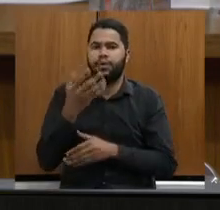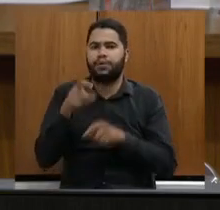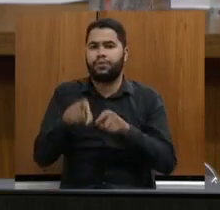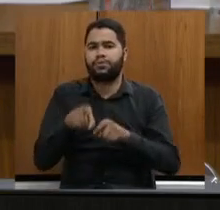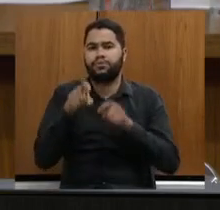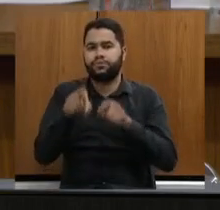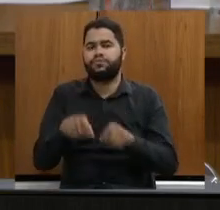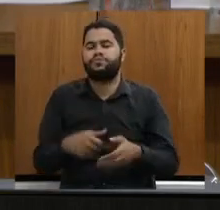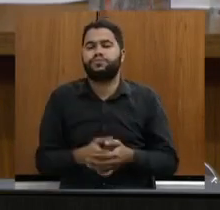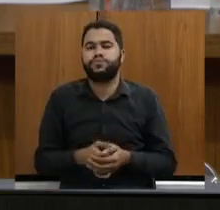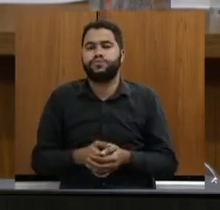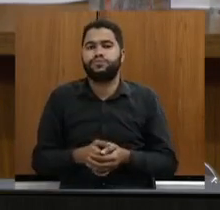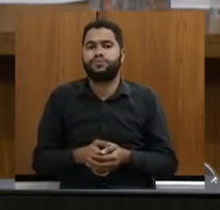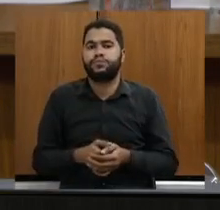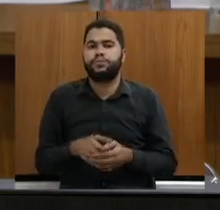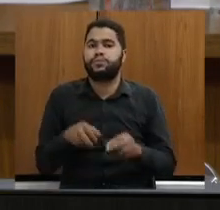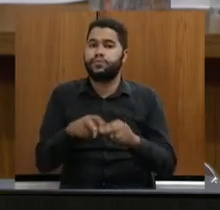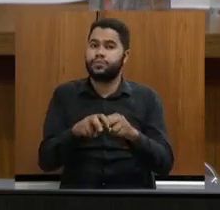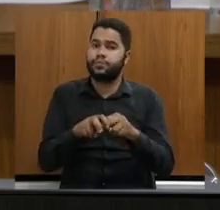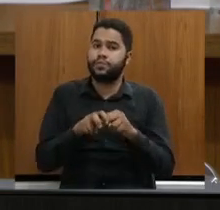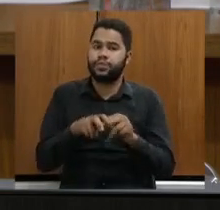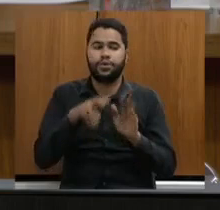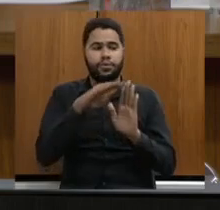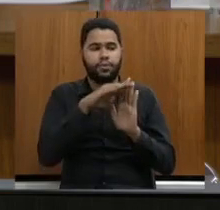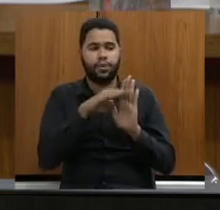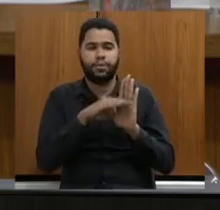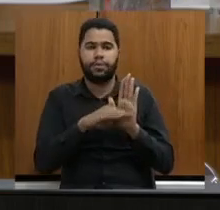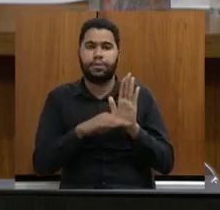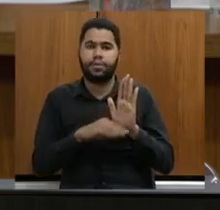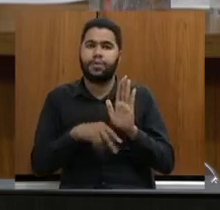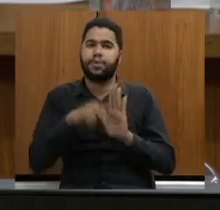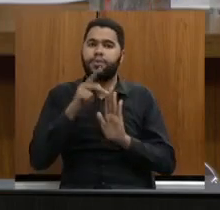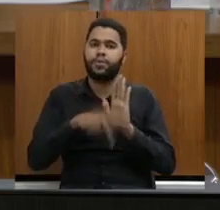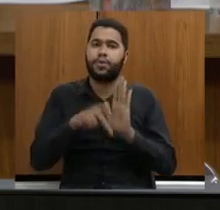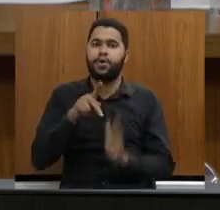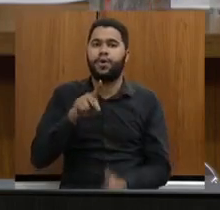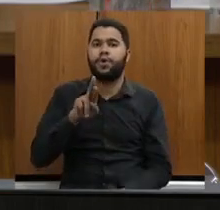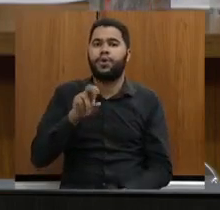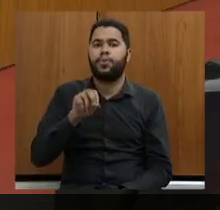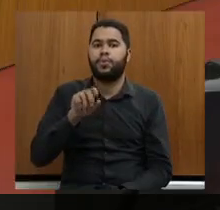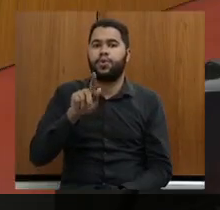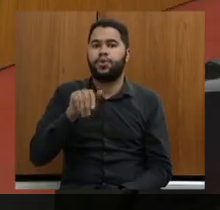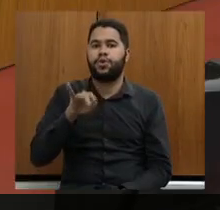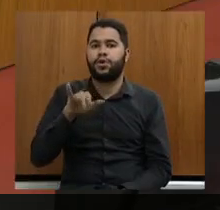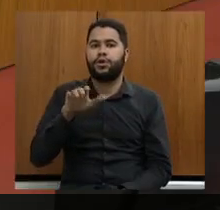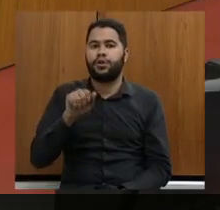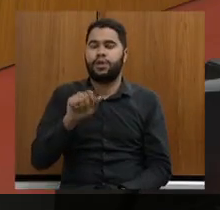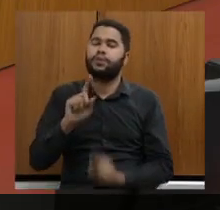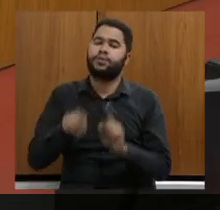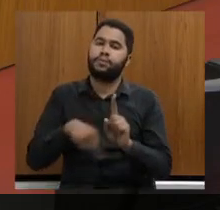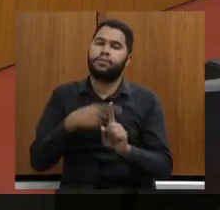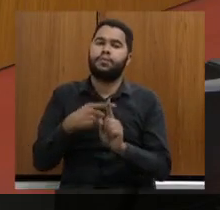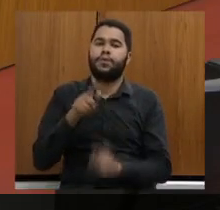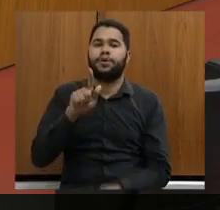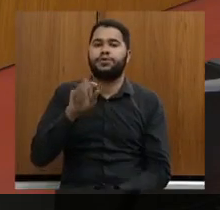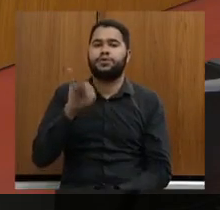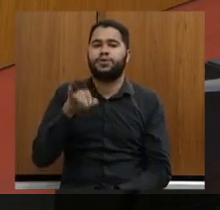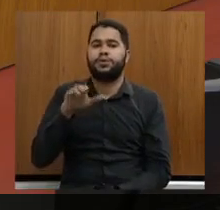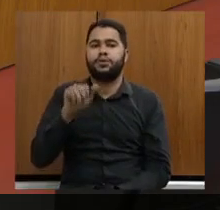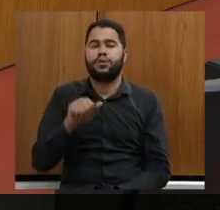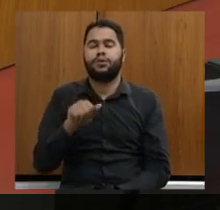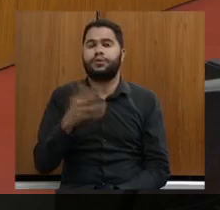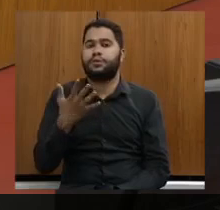Oi tá através do nosso programa do Jô genética mas também atravessa uma genética porque é